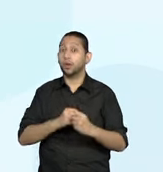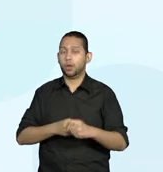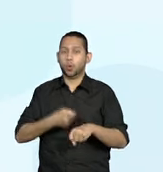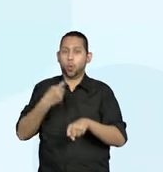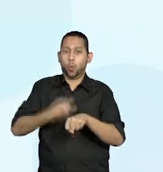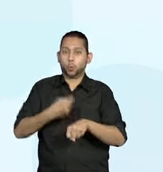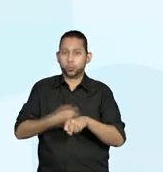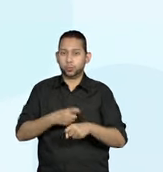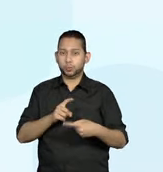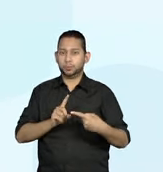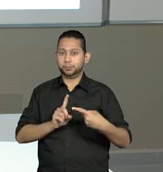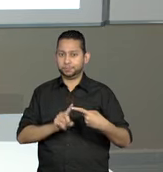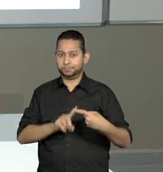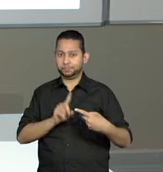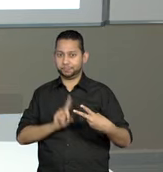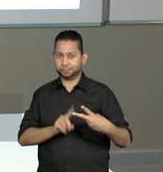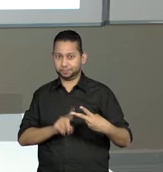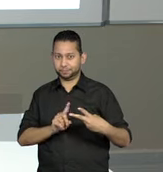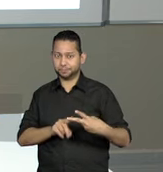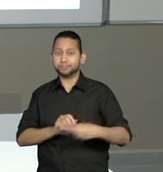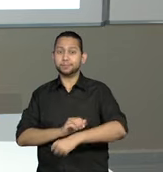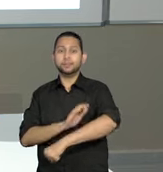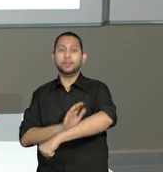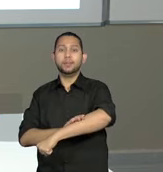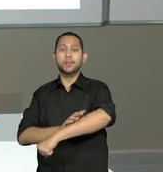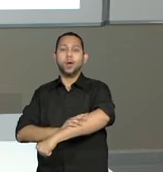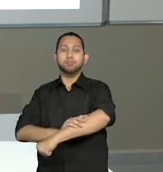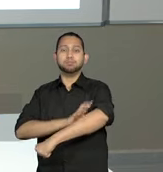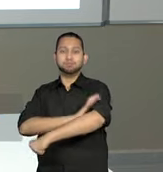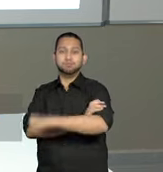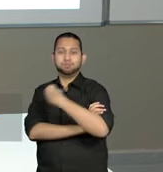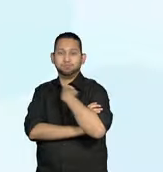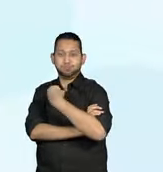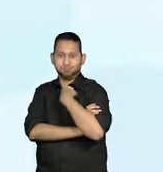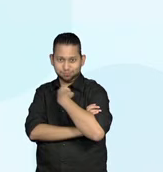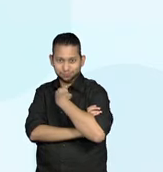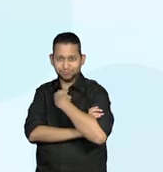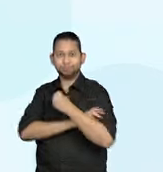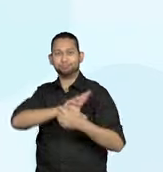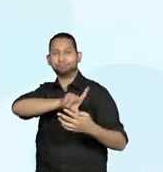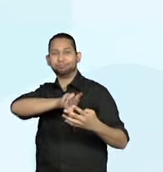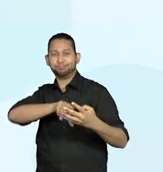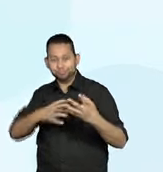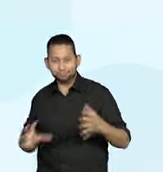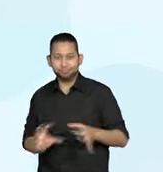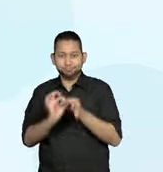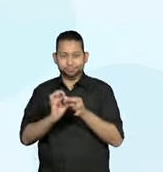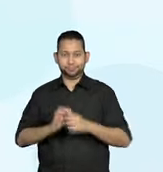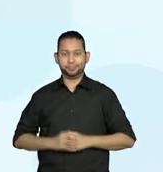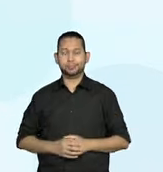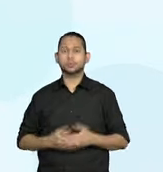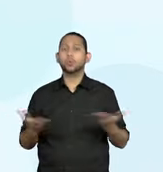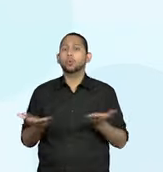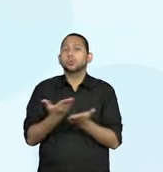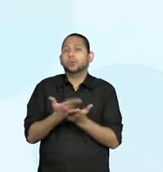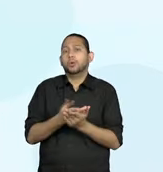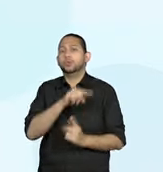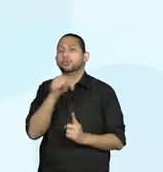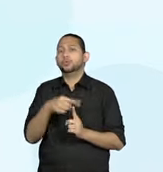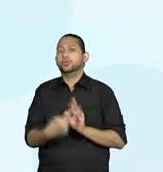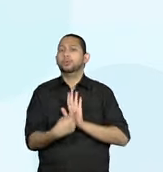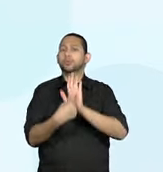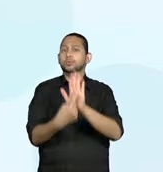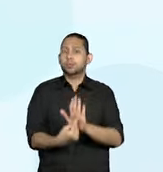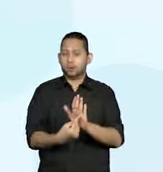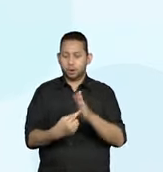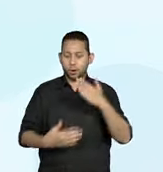ósseo e nervoso. Os objetivos dessa aula são de apresentar para vocês essas estruturas